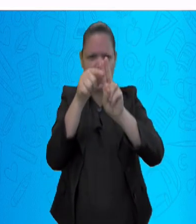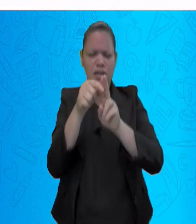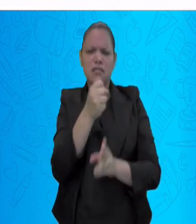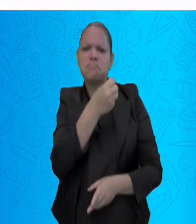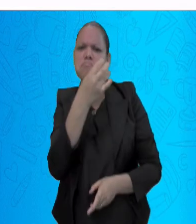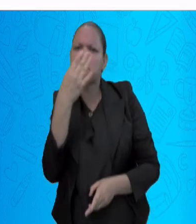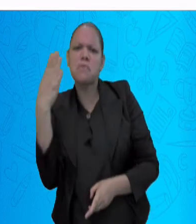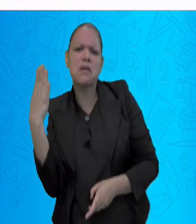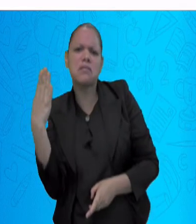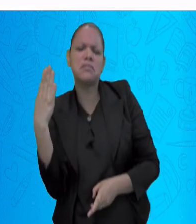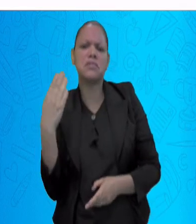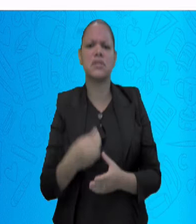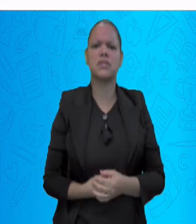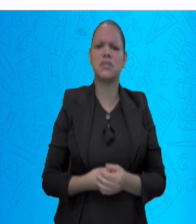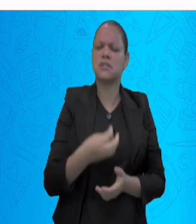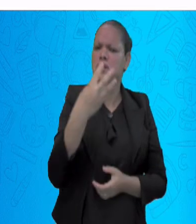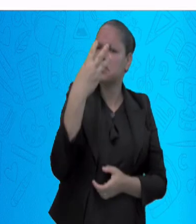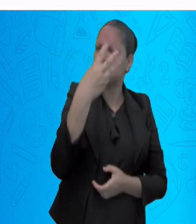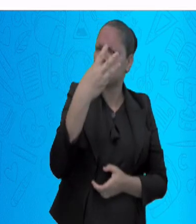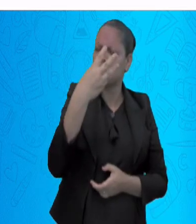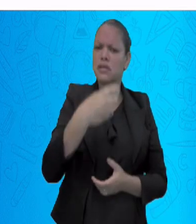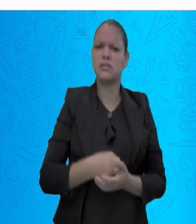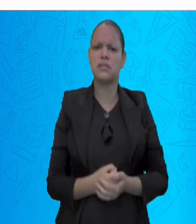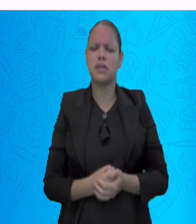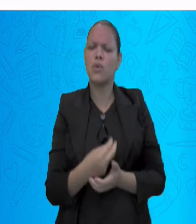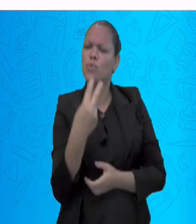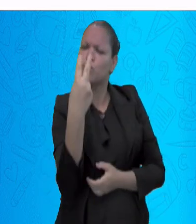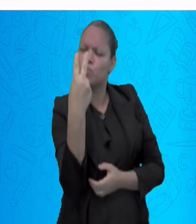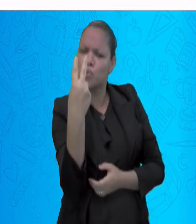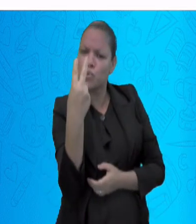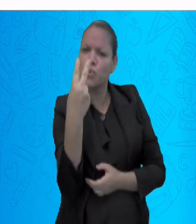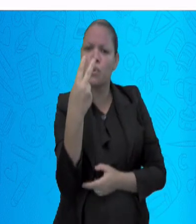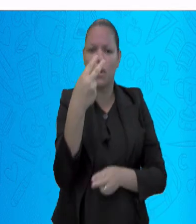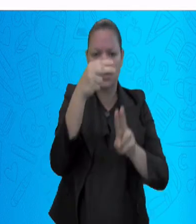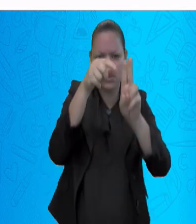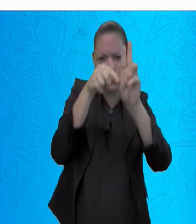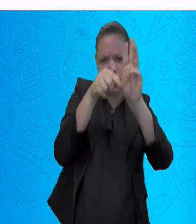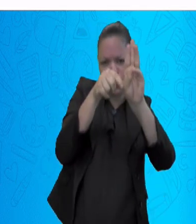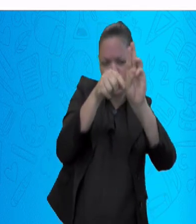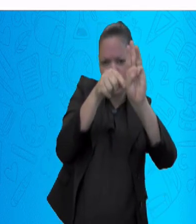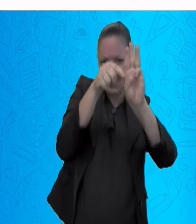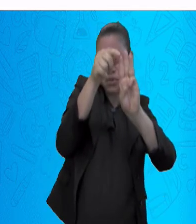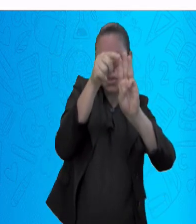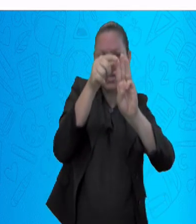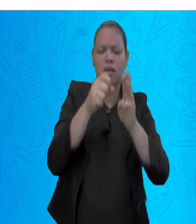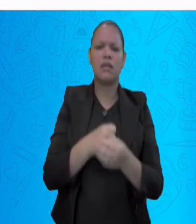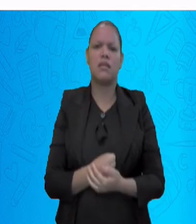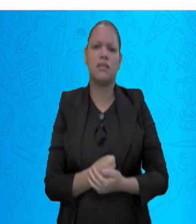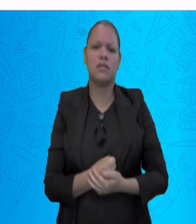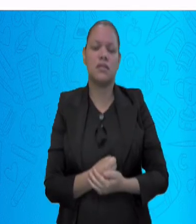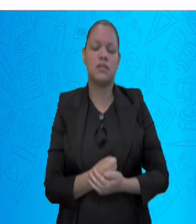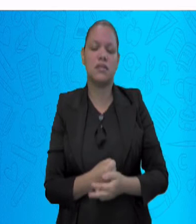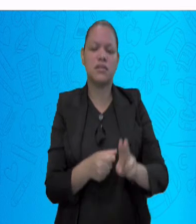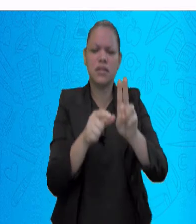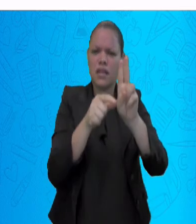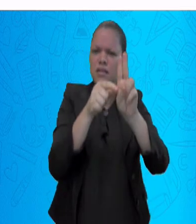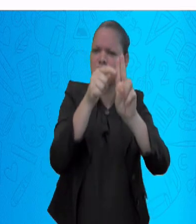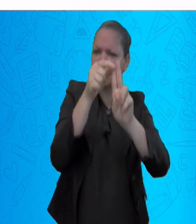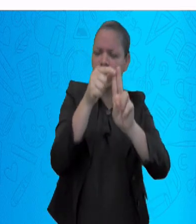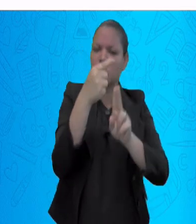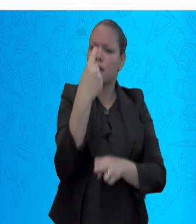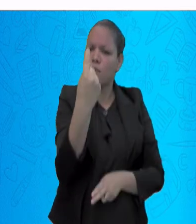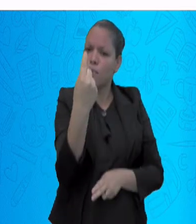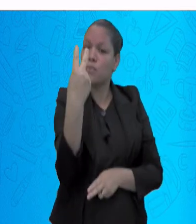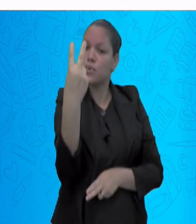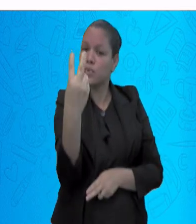Quantas centenas? 2 centenas. Quantas dezenas? 1, 2, 3,